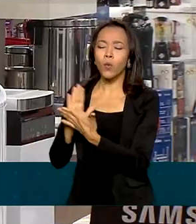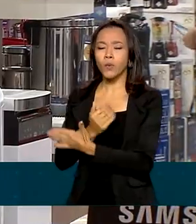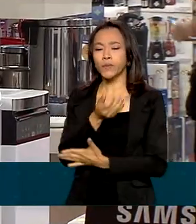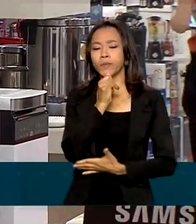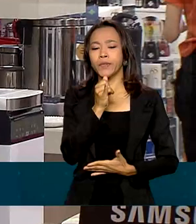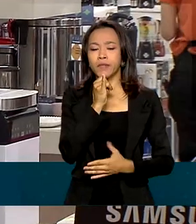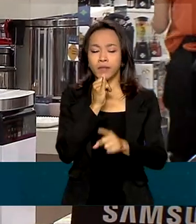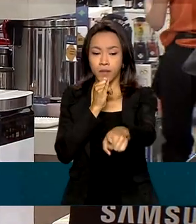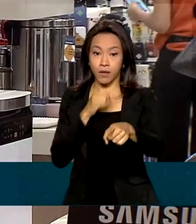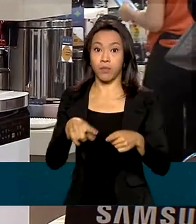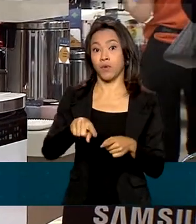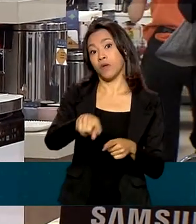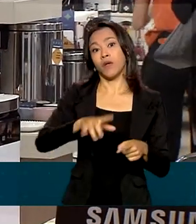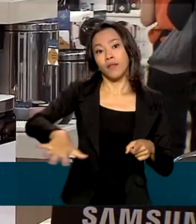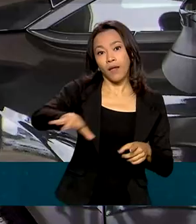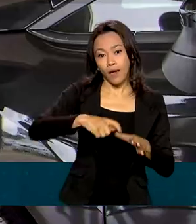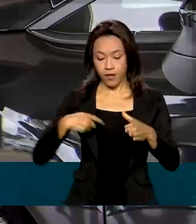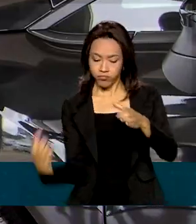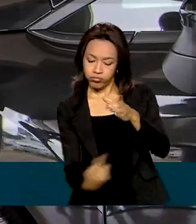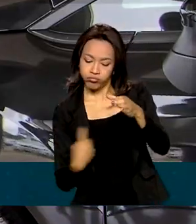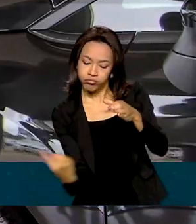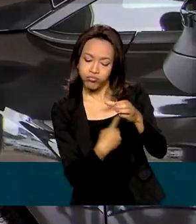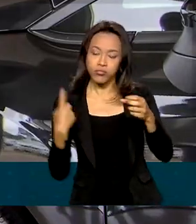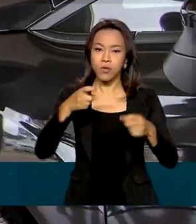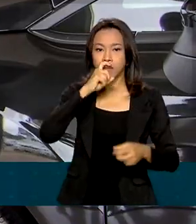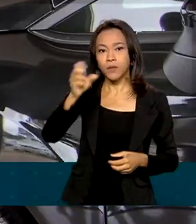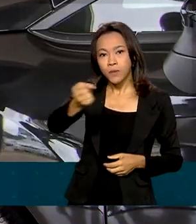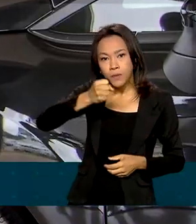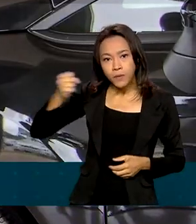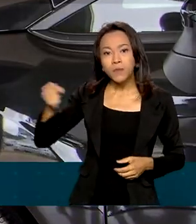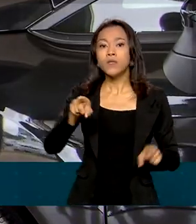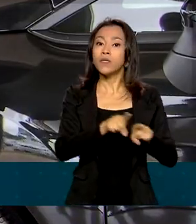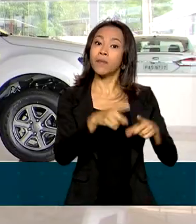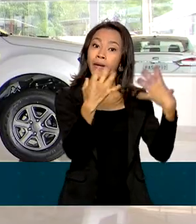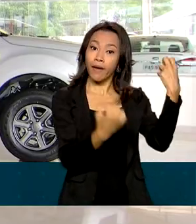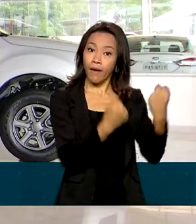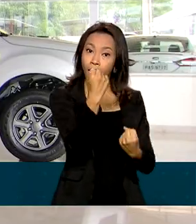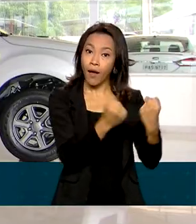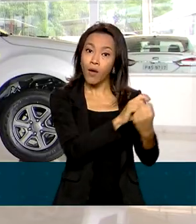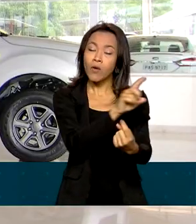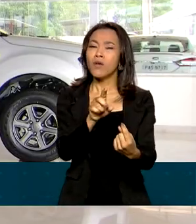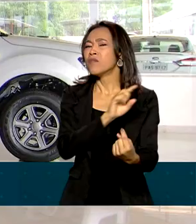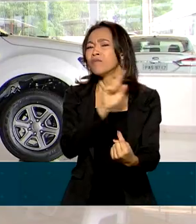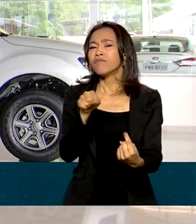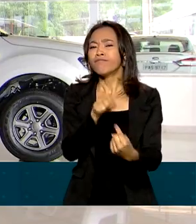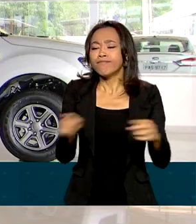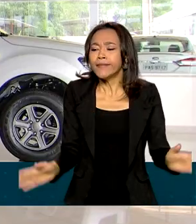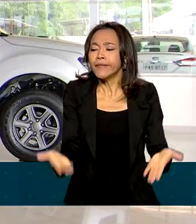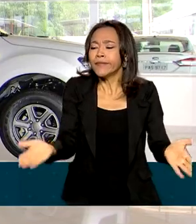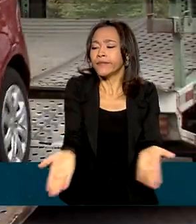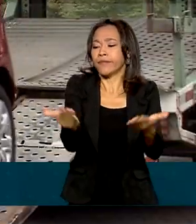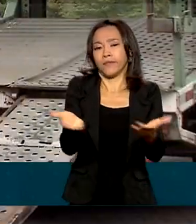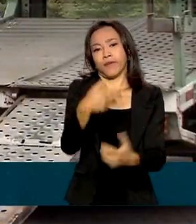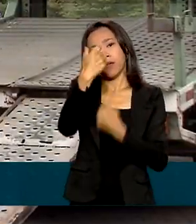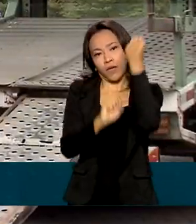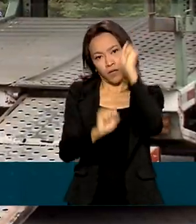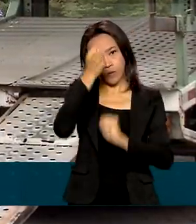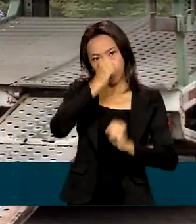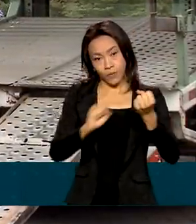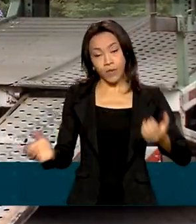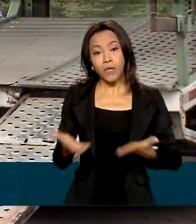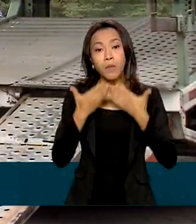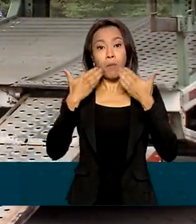como eletrodomésticos da linha branca e automóveis, numa medida para incentivar a indústria nacional e